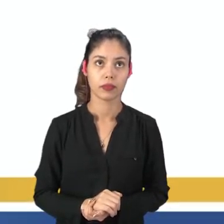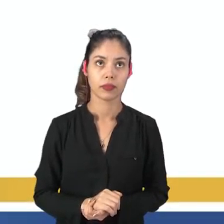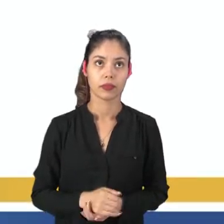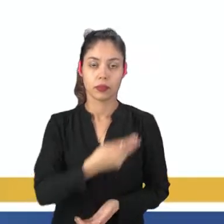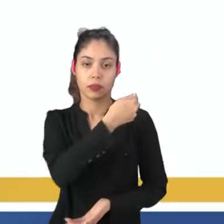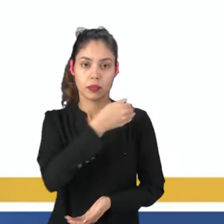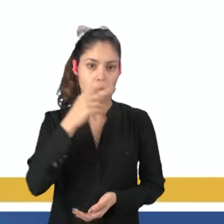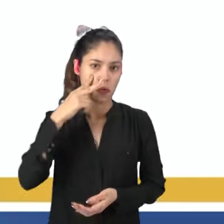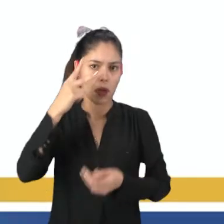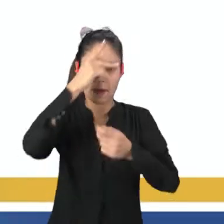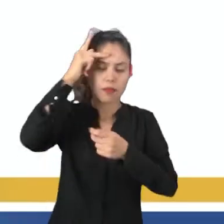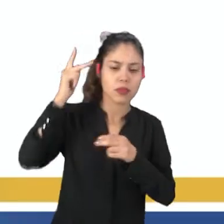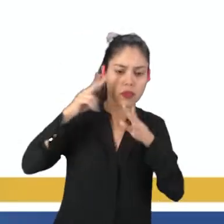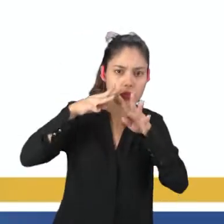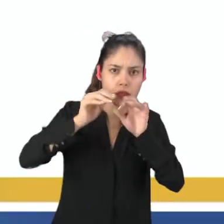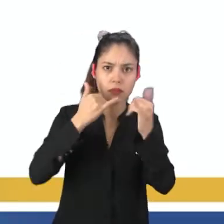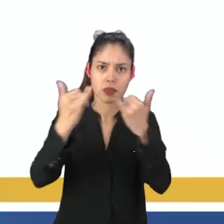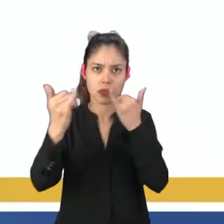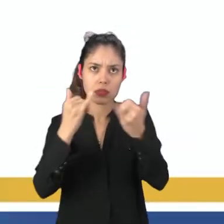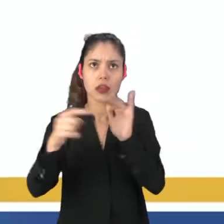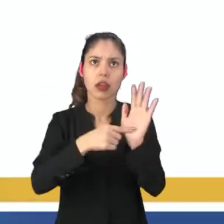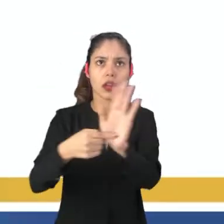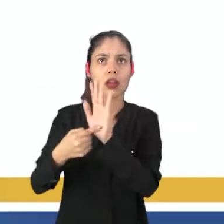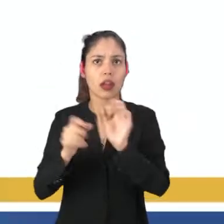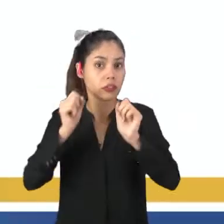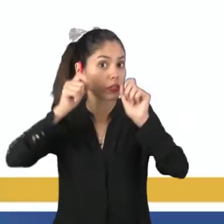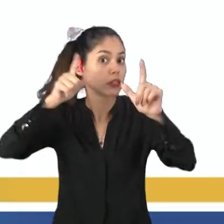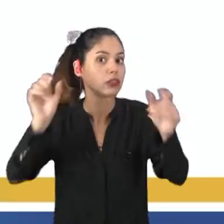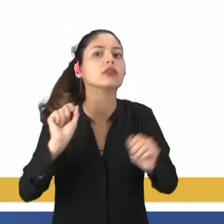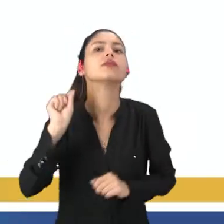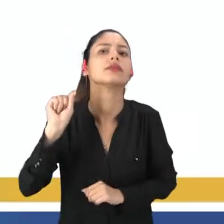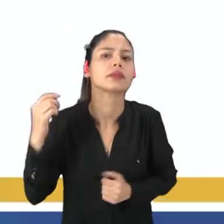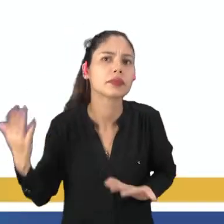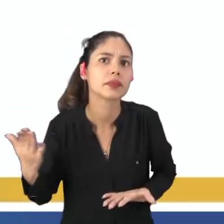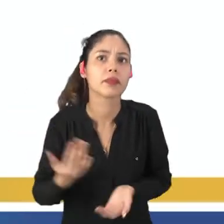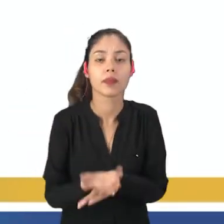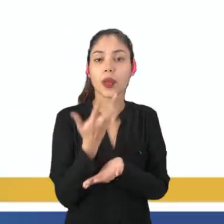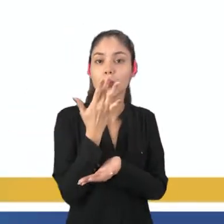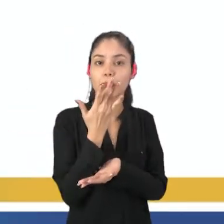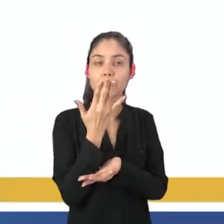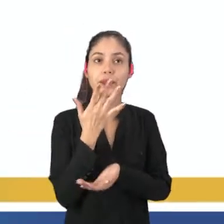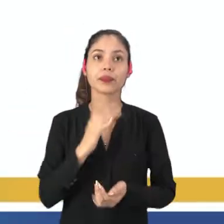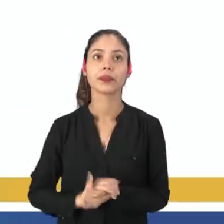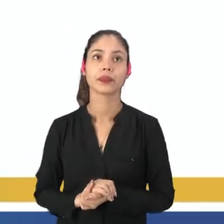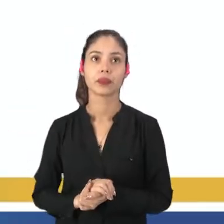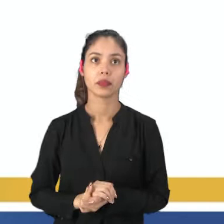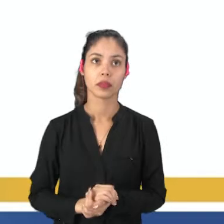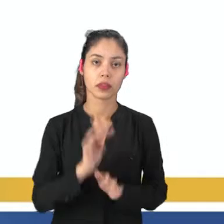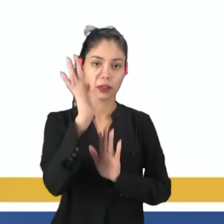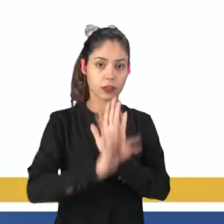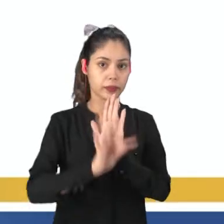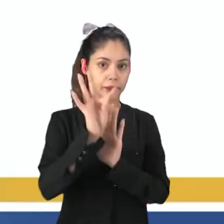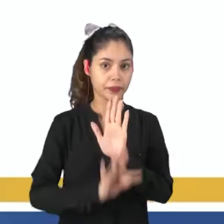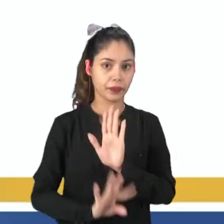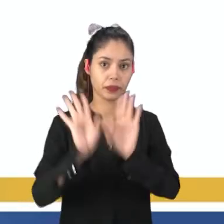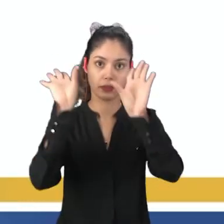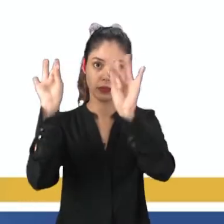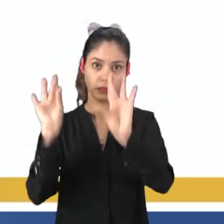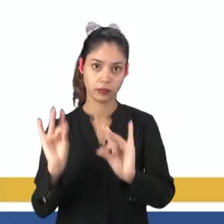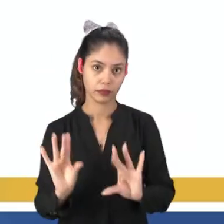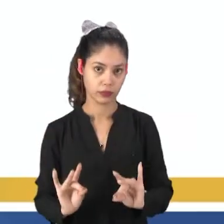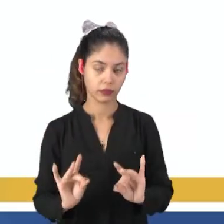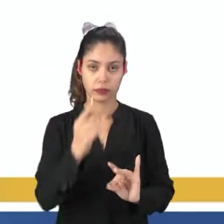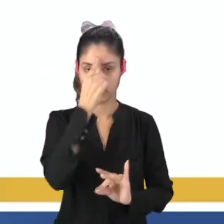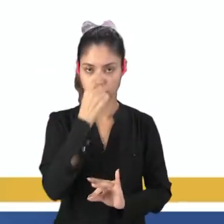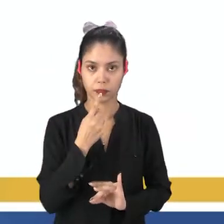Público-alvo, essa propaganda quer chamar a atenção de quem? Vamos observar as cores e o texto aqui, os recursos textuais e